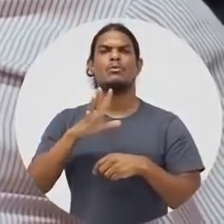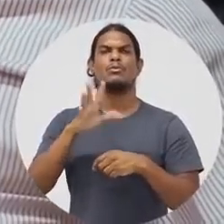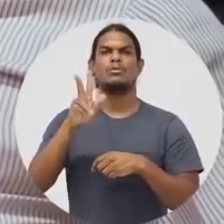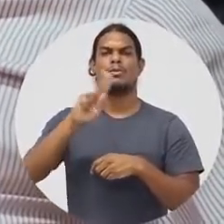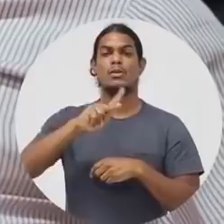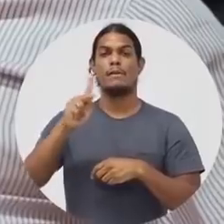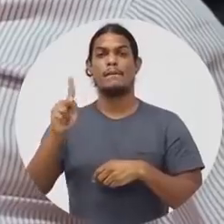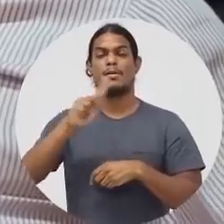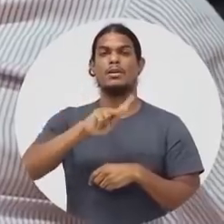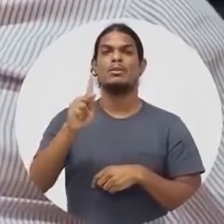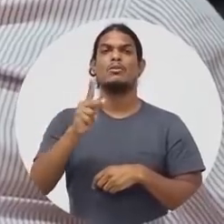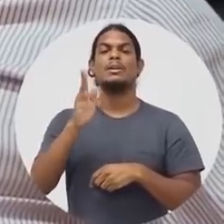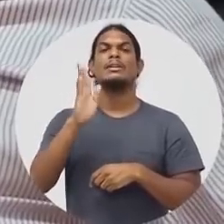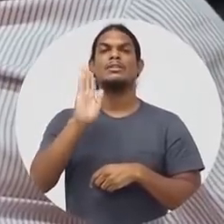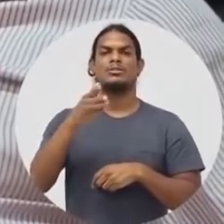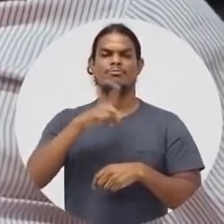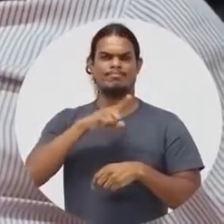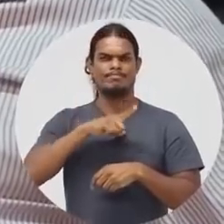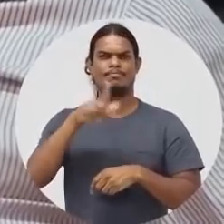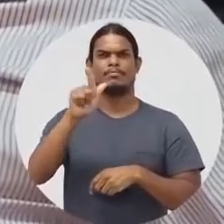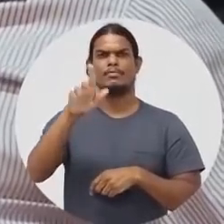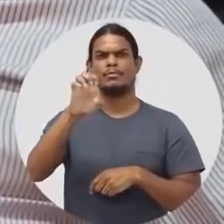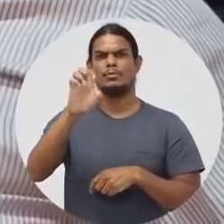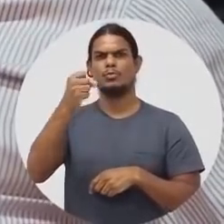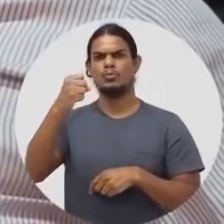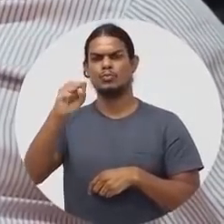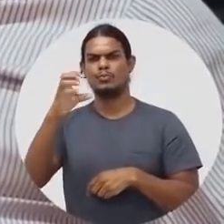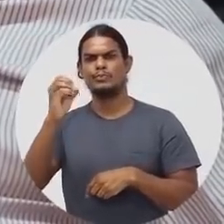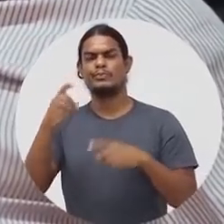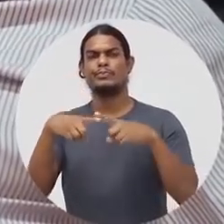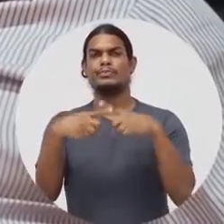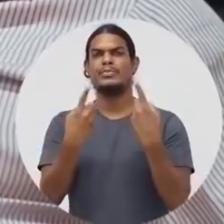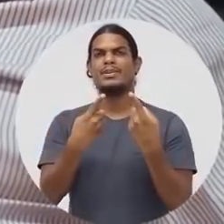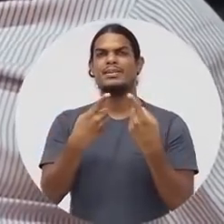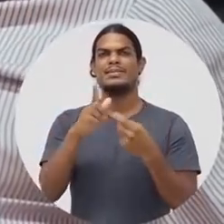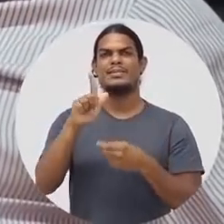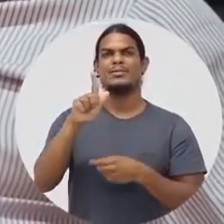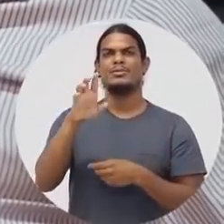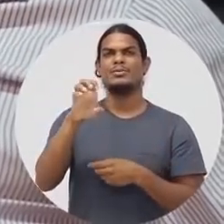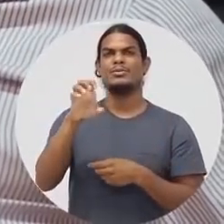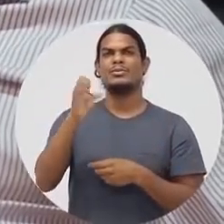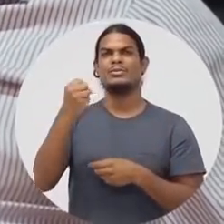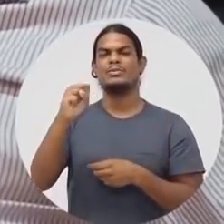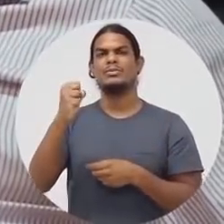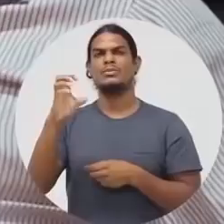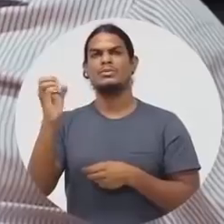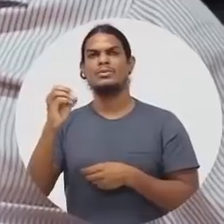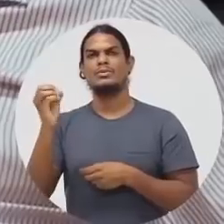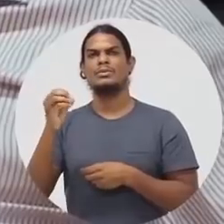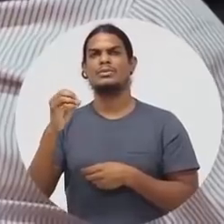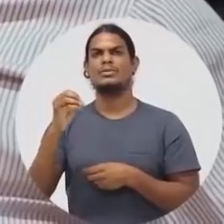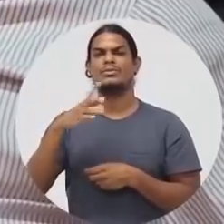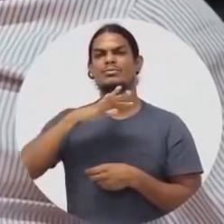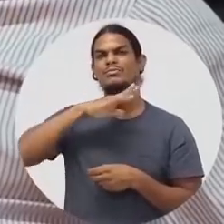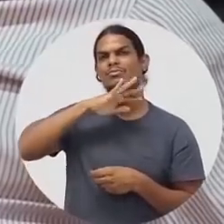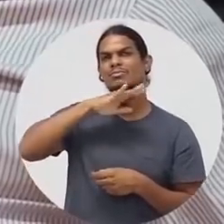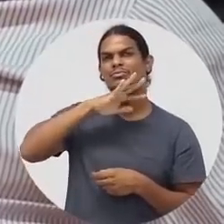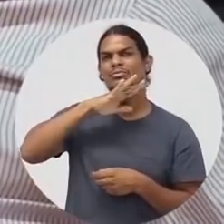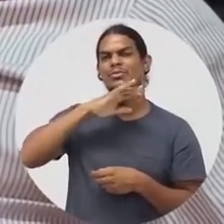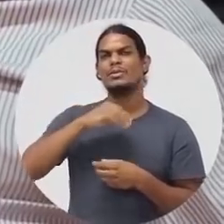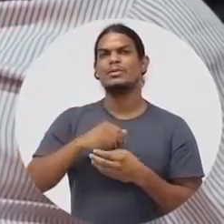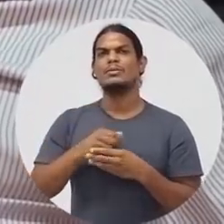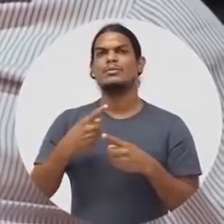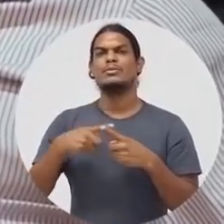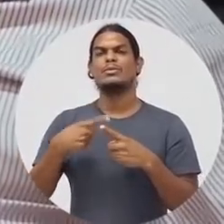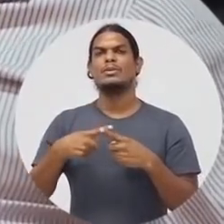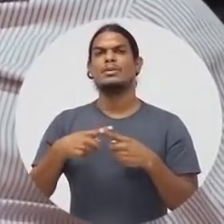importante, reserva de gipsita, tá? Mas é um gesso de má qualidade. O nosso gesso, ele tem uma